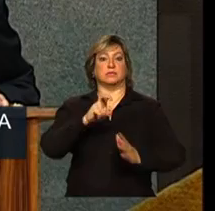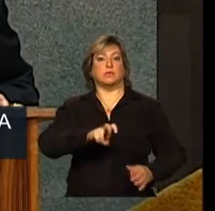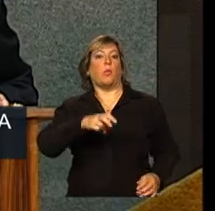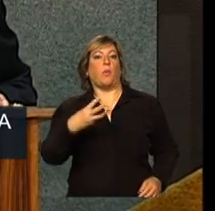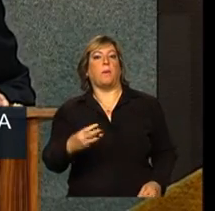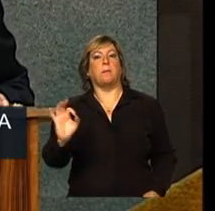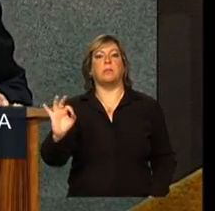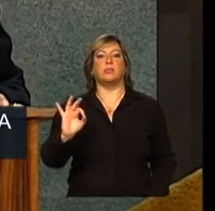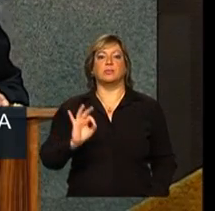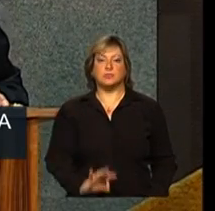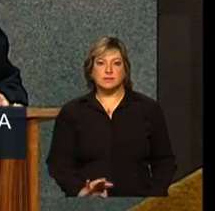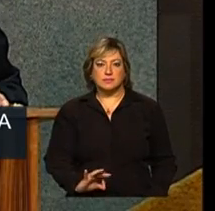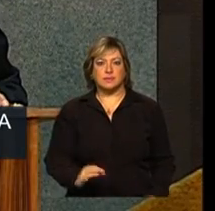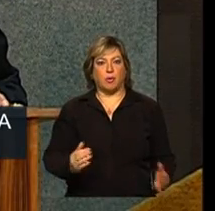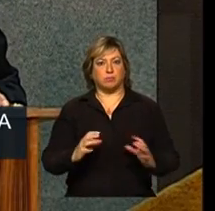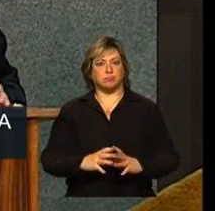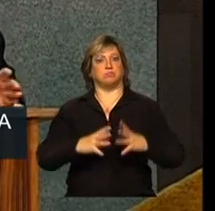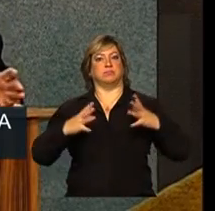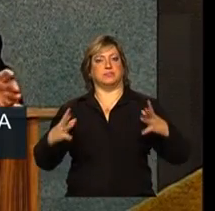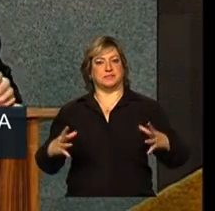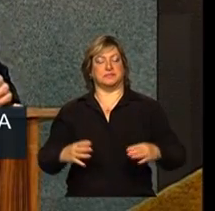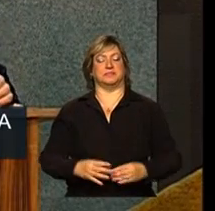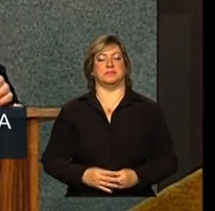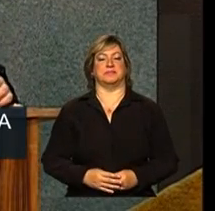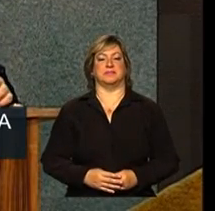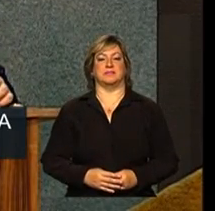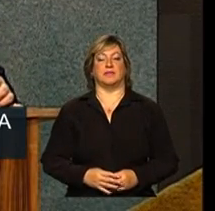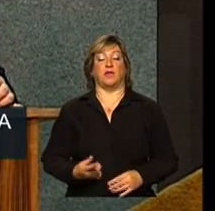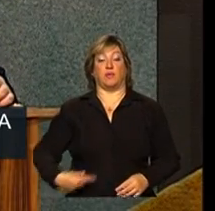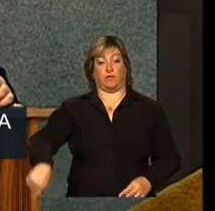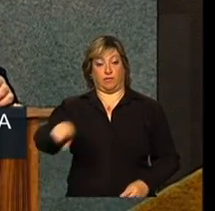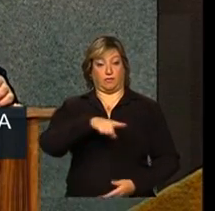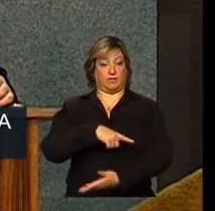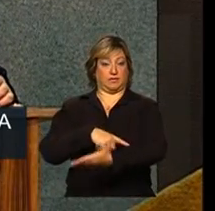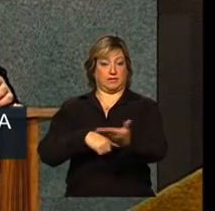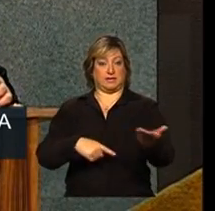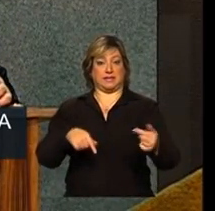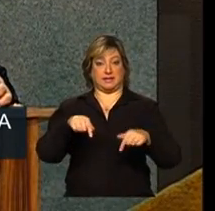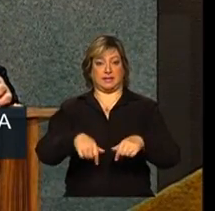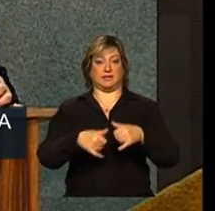53% da população. Os senhores que aqui estão